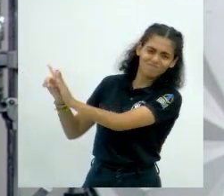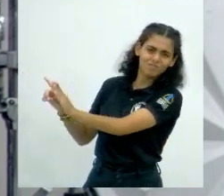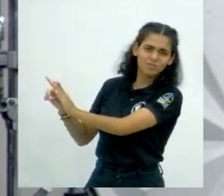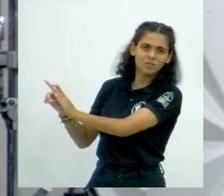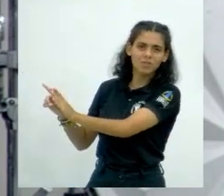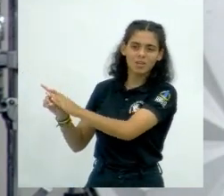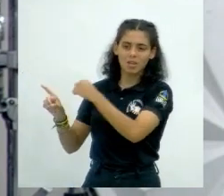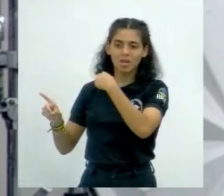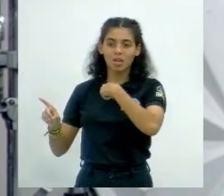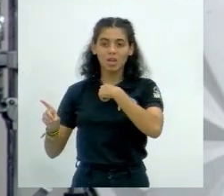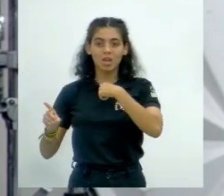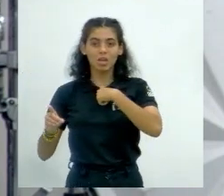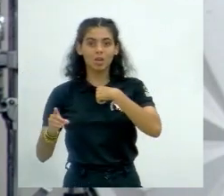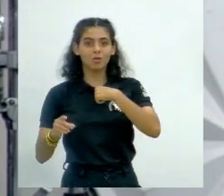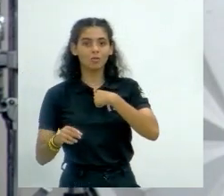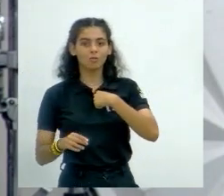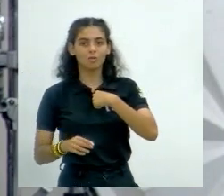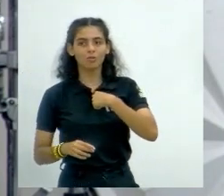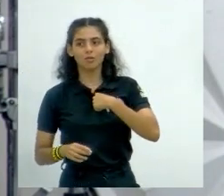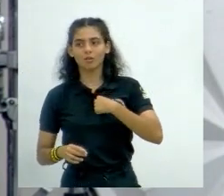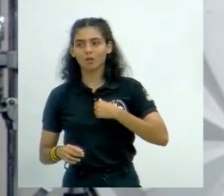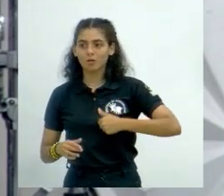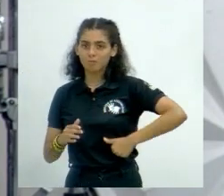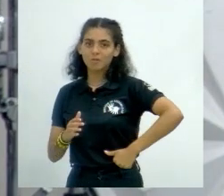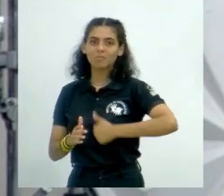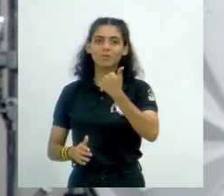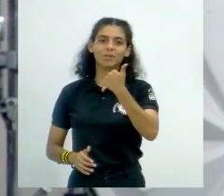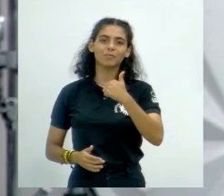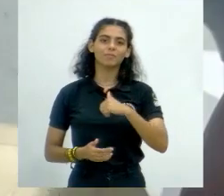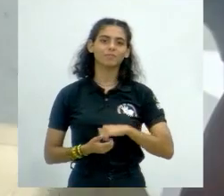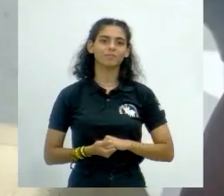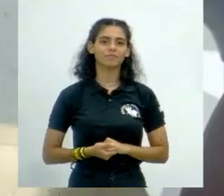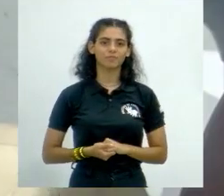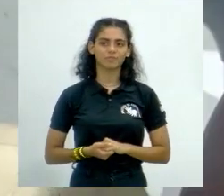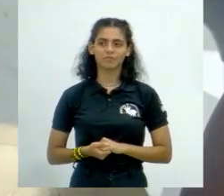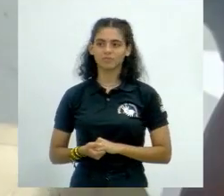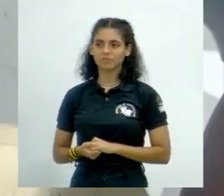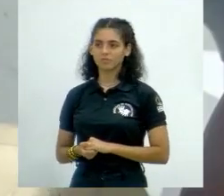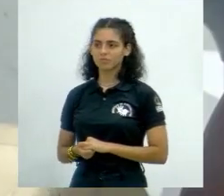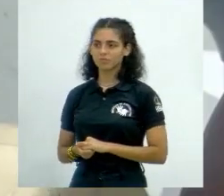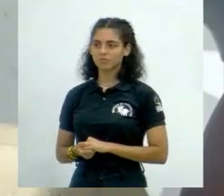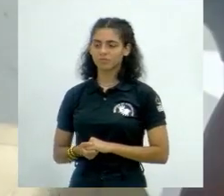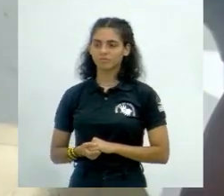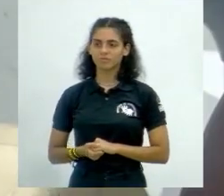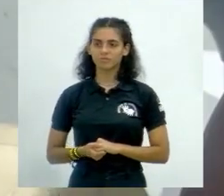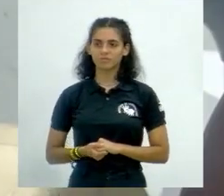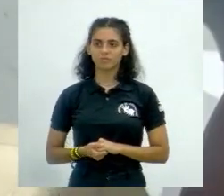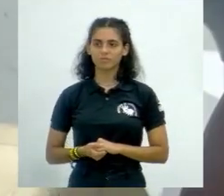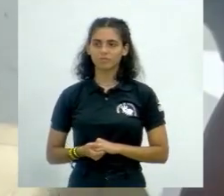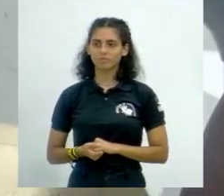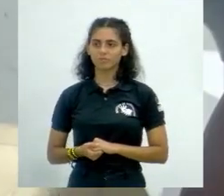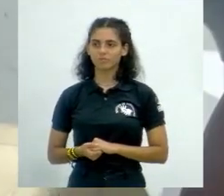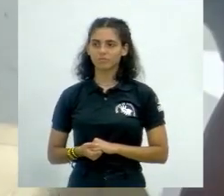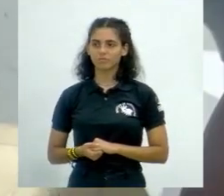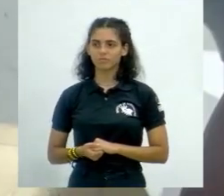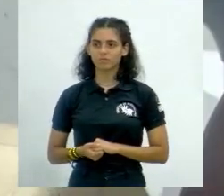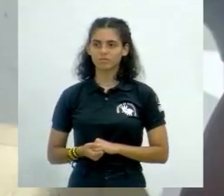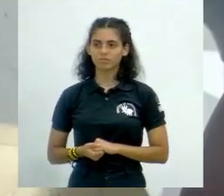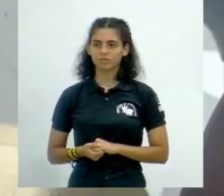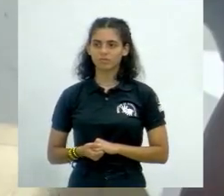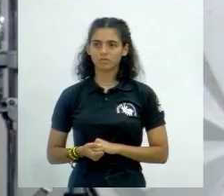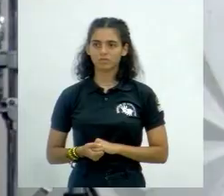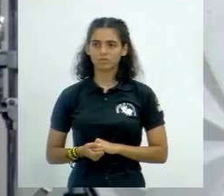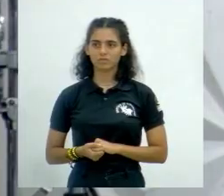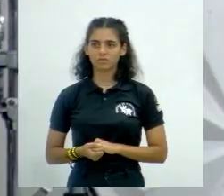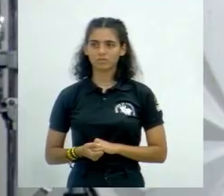alguém que passou pelas consequências práticas de buscar uma sabedoria aos próprios olhos. Eu digo